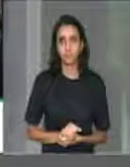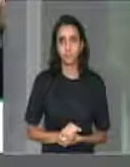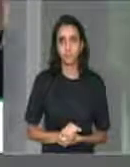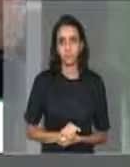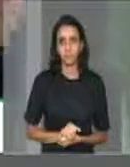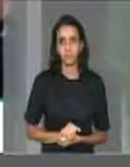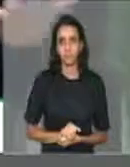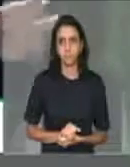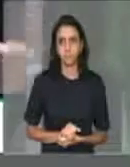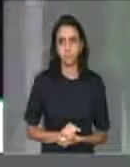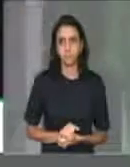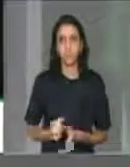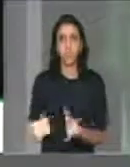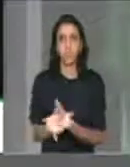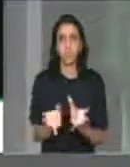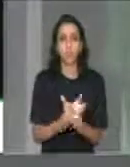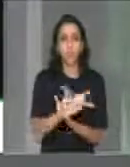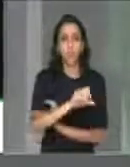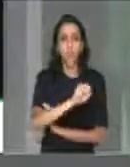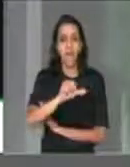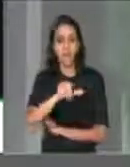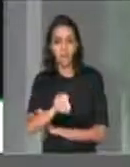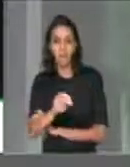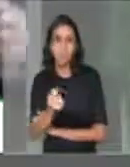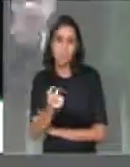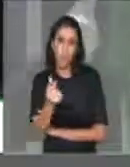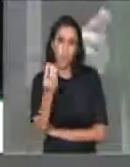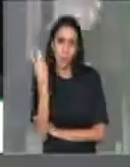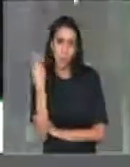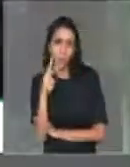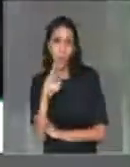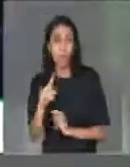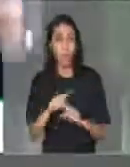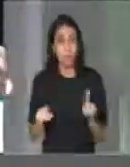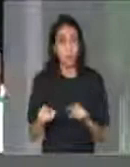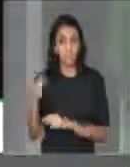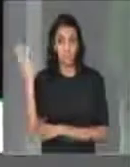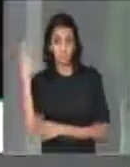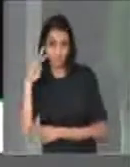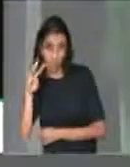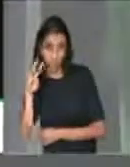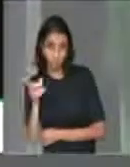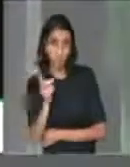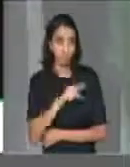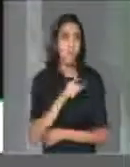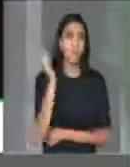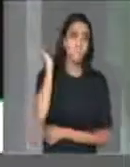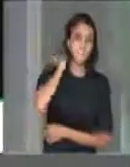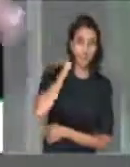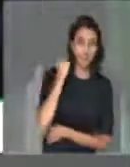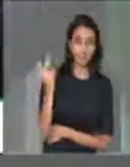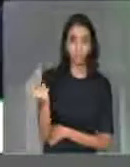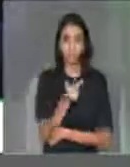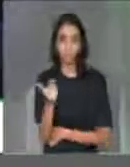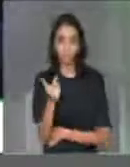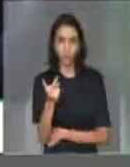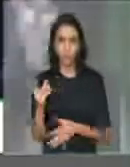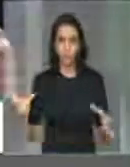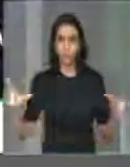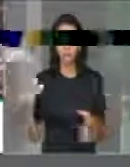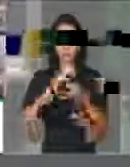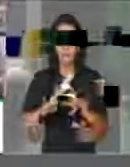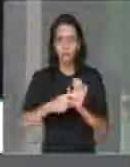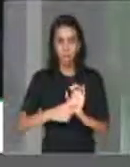pássaro que já está menos presente no Maranhão, mas Maranhão e Pará são expressão dessa